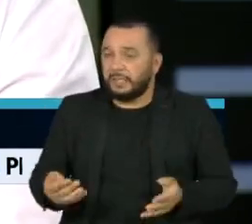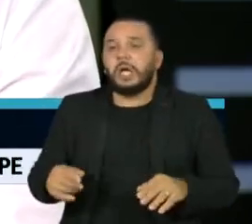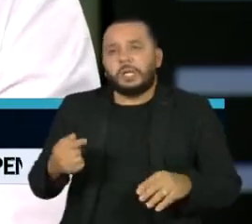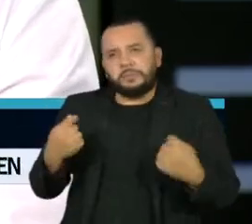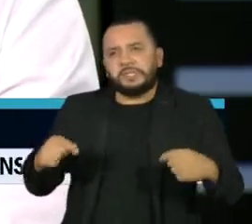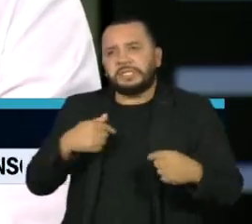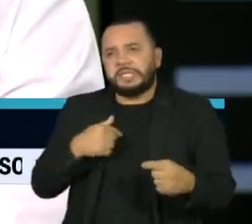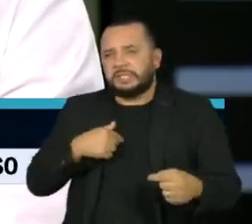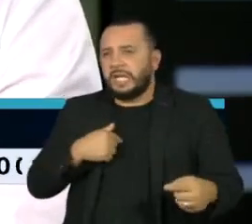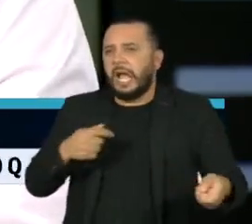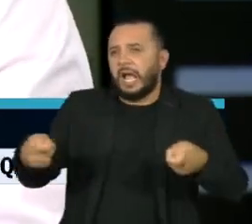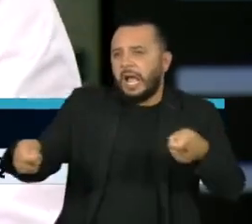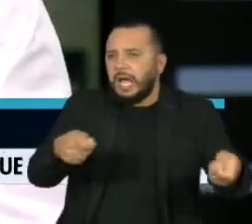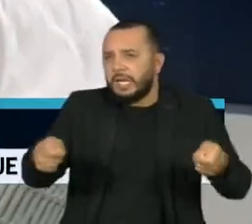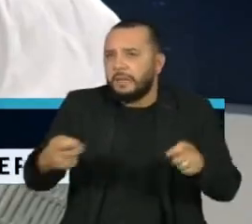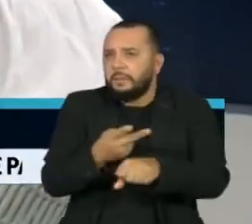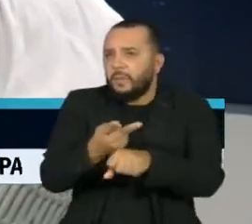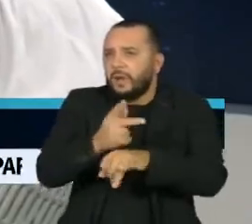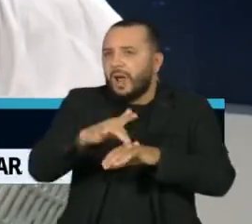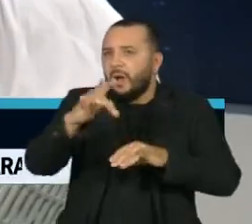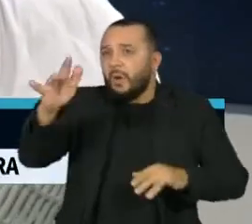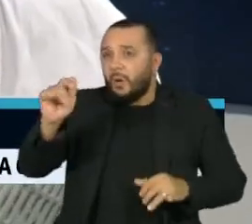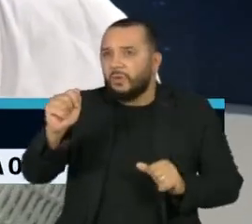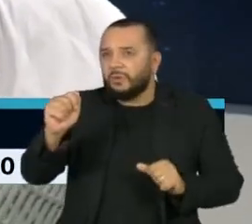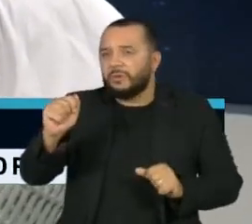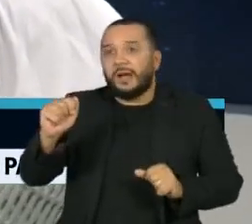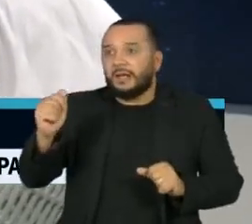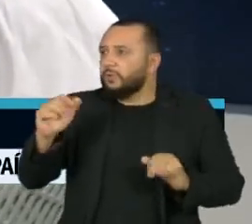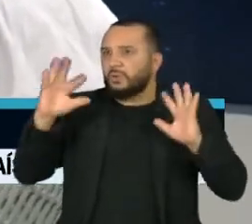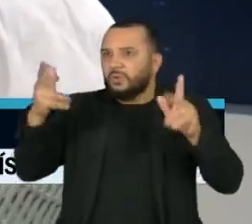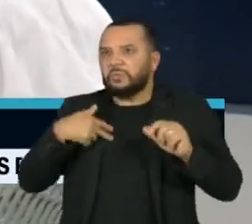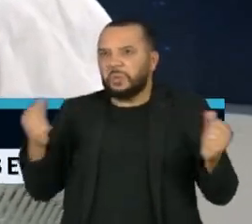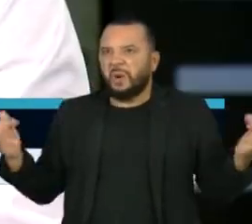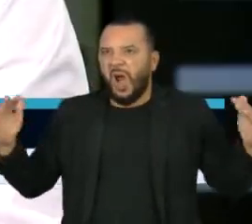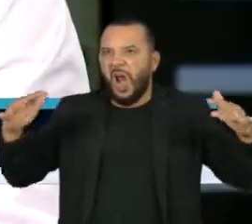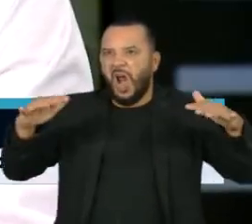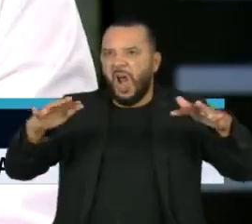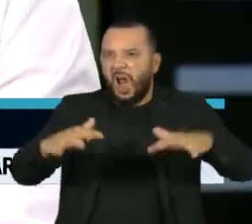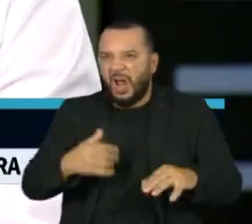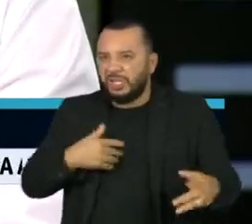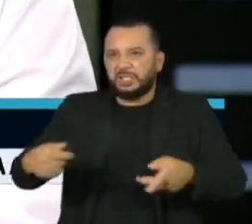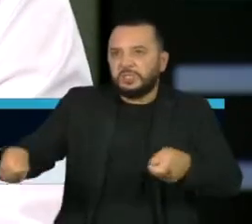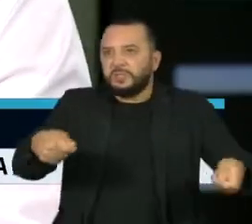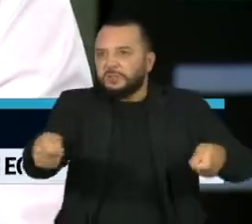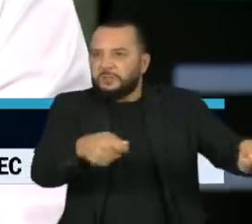em terra indígena. Isso cria um ruído na comunicação e acaba, em última instância,